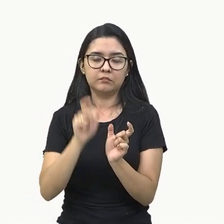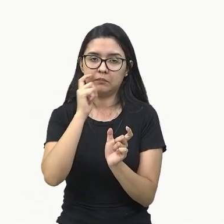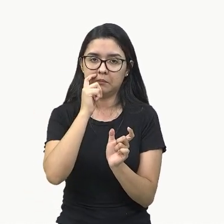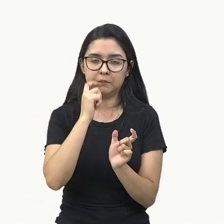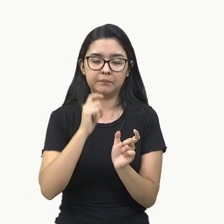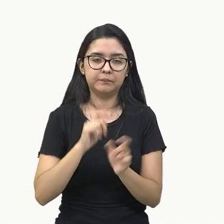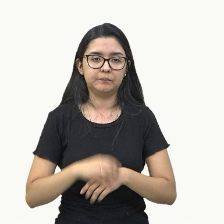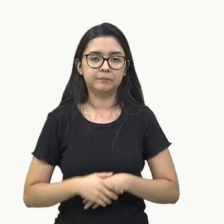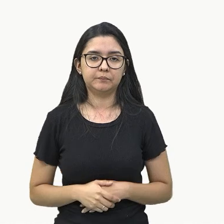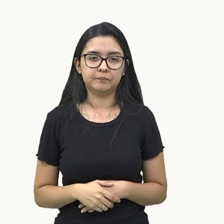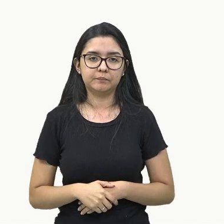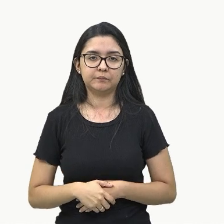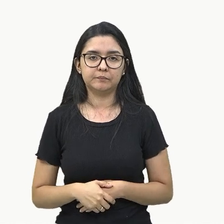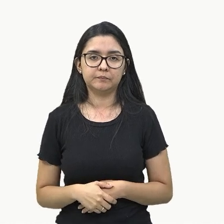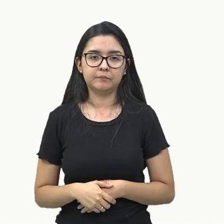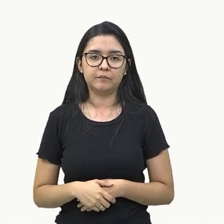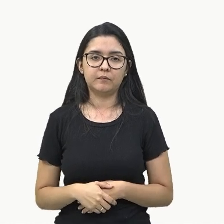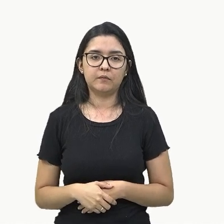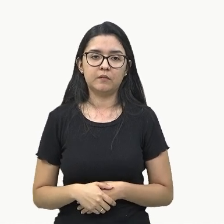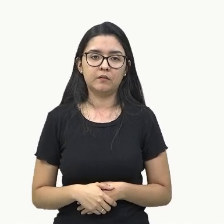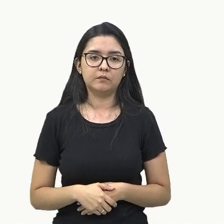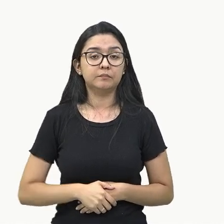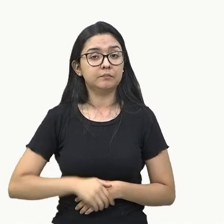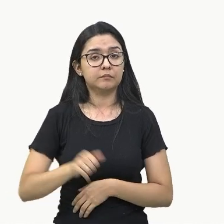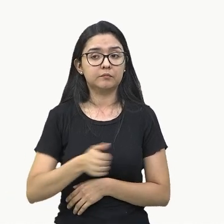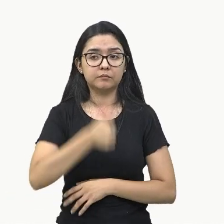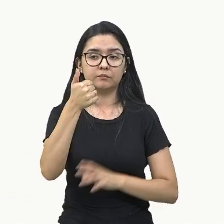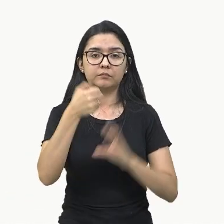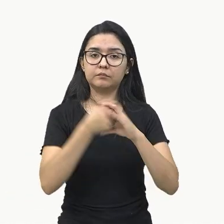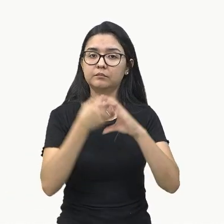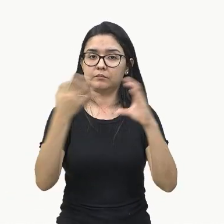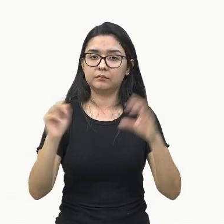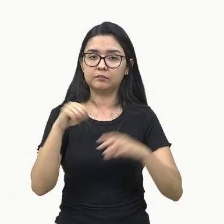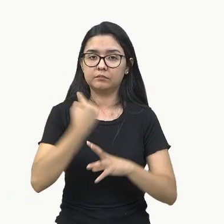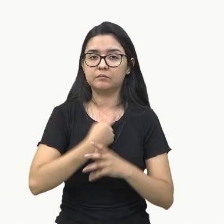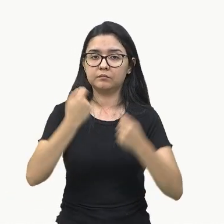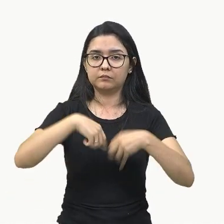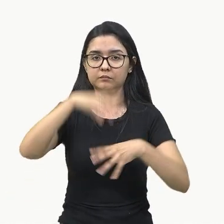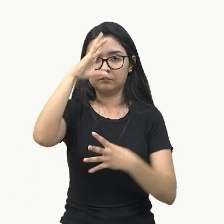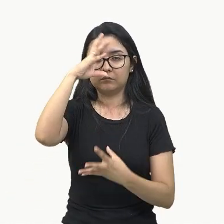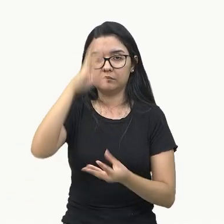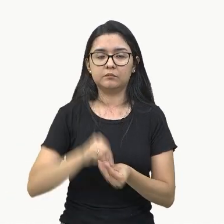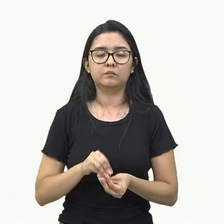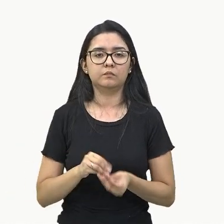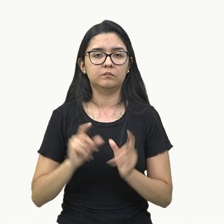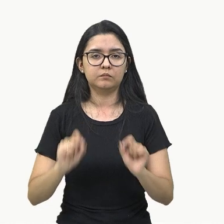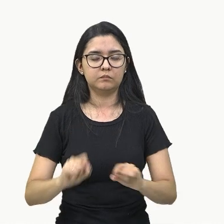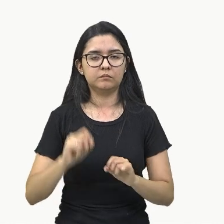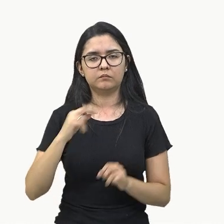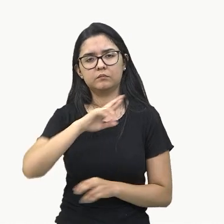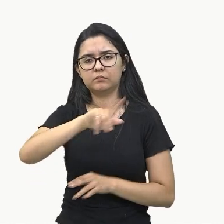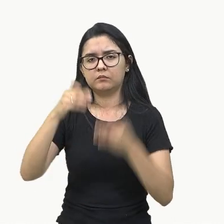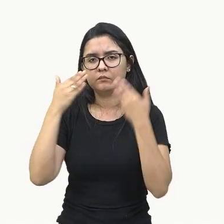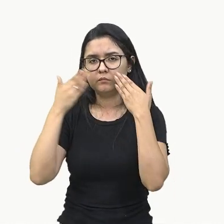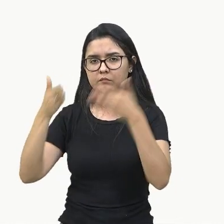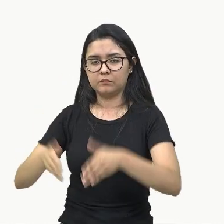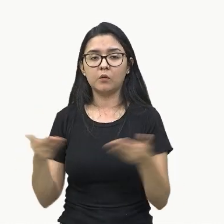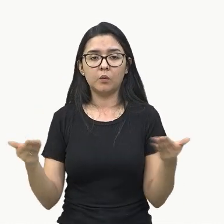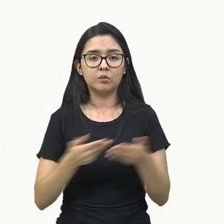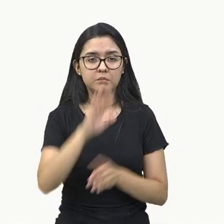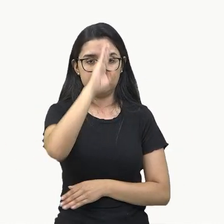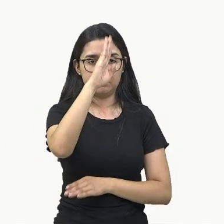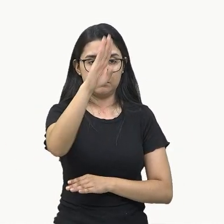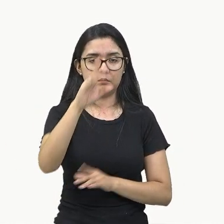palavra primitiva. Isso é o primeiro aspecto que nós temos que entender sobre derivação, não é o nosso foco, vamos falar sobre